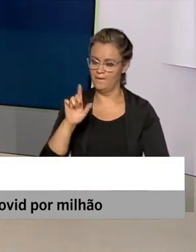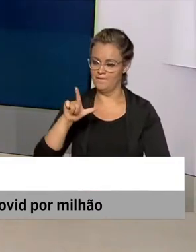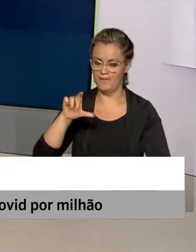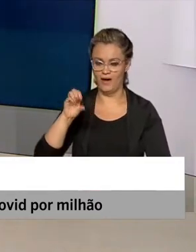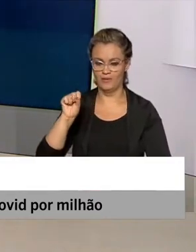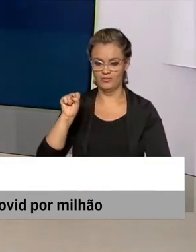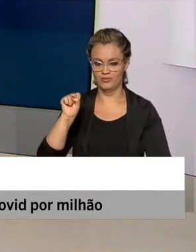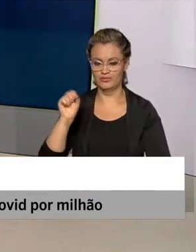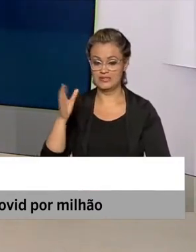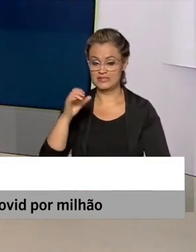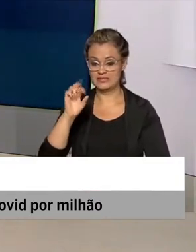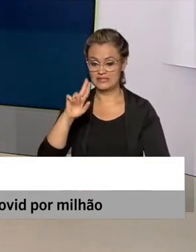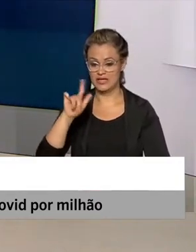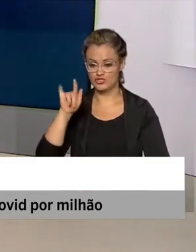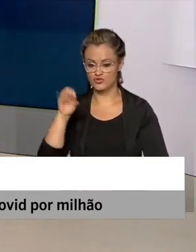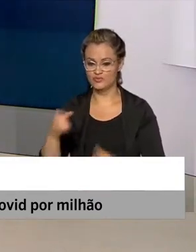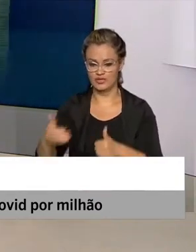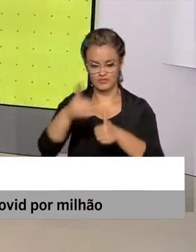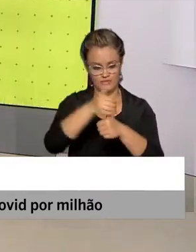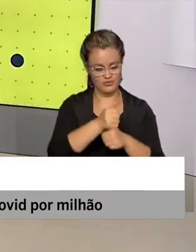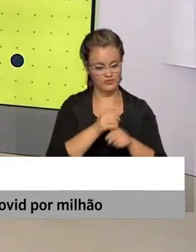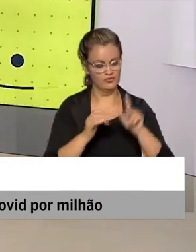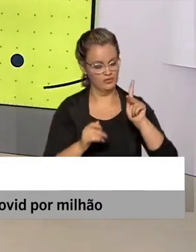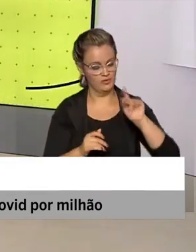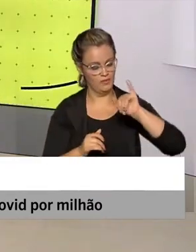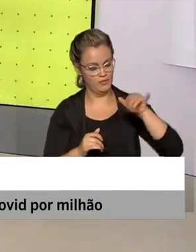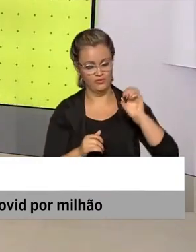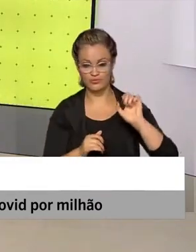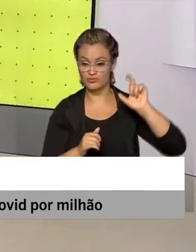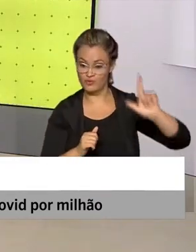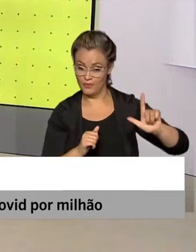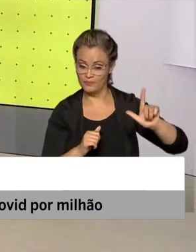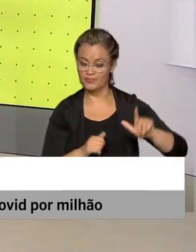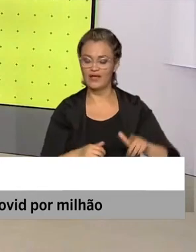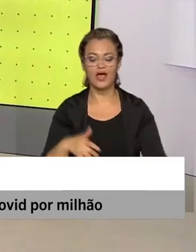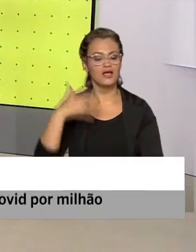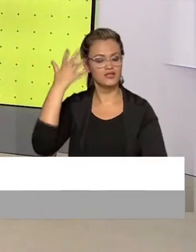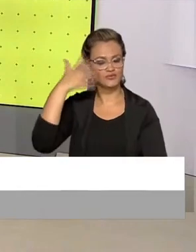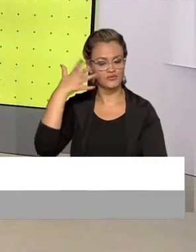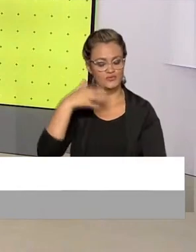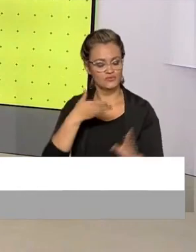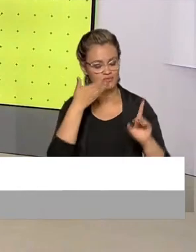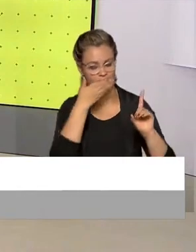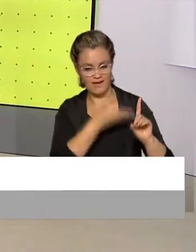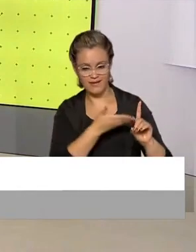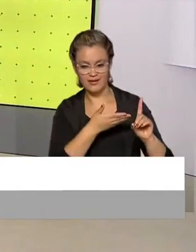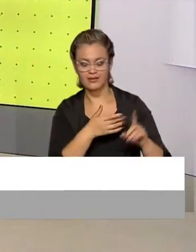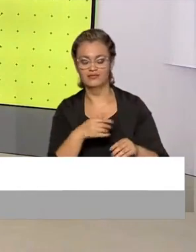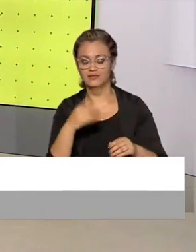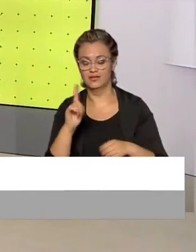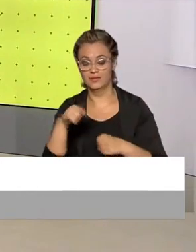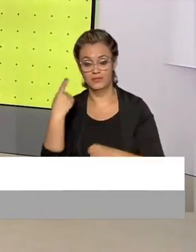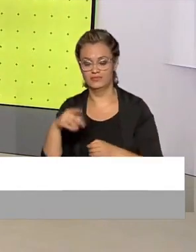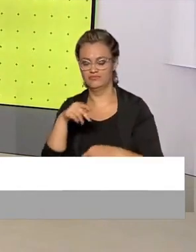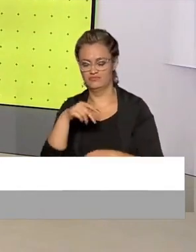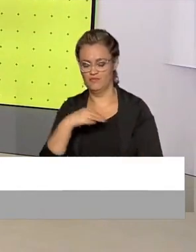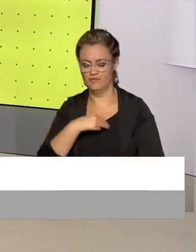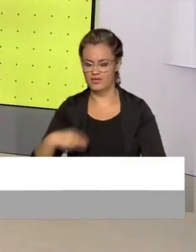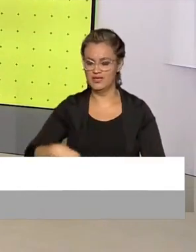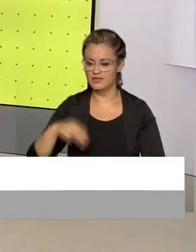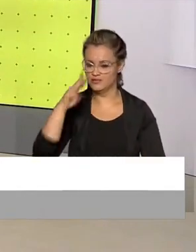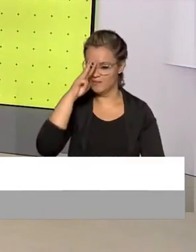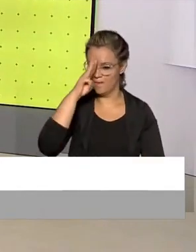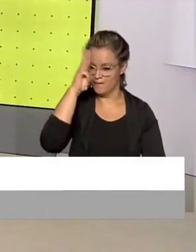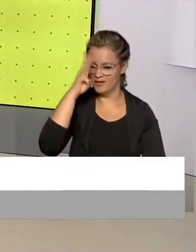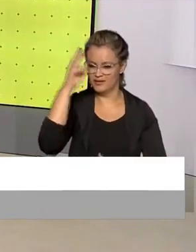de Oliveira assume no lugar do general Edson Leal Pujol. Em discurso, o ministro da Defesa, Braga Neto, destacou programas